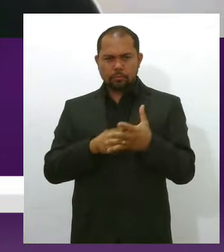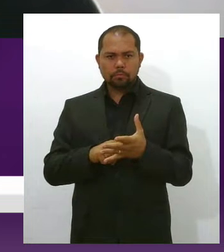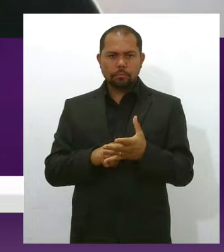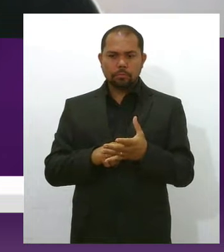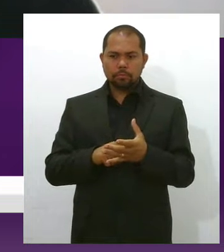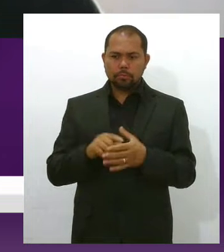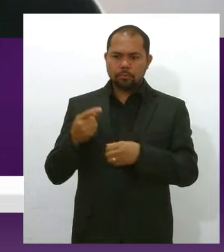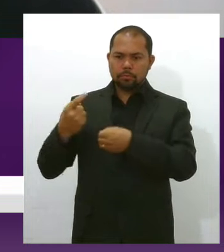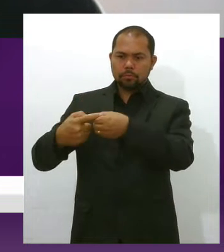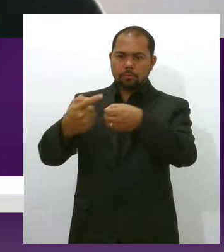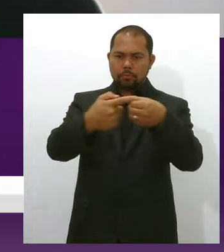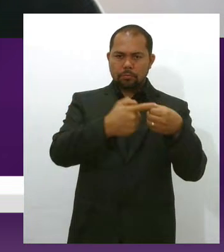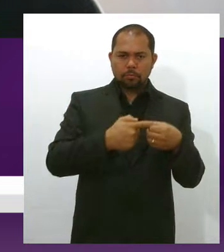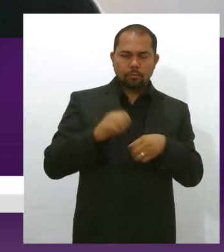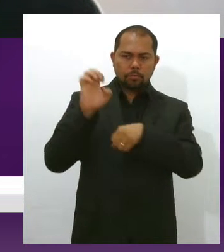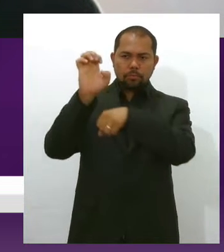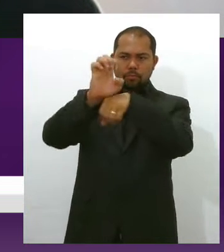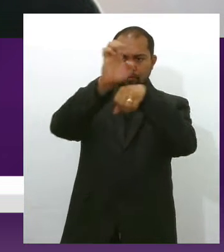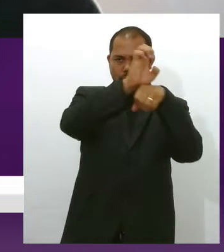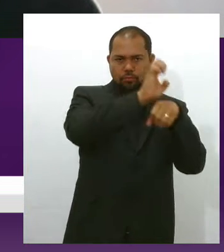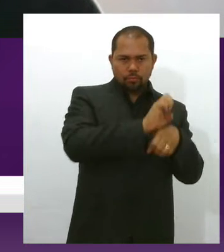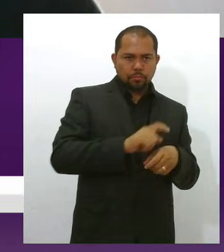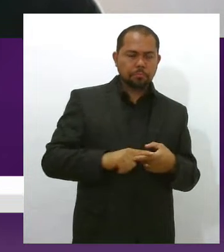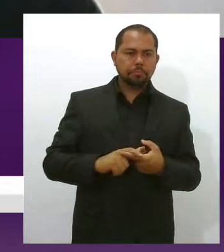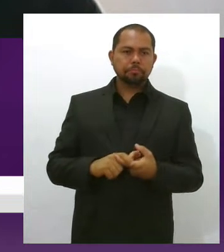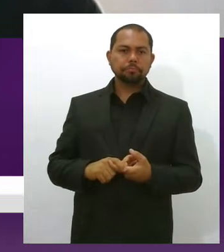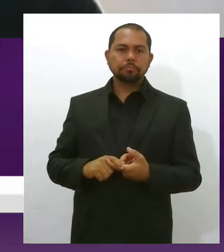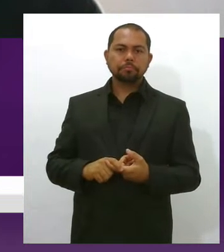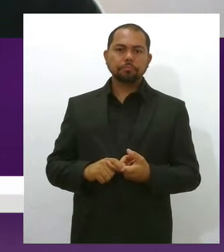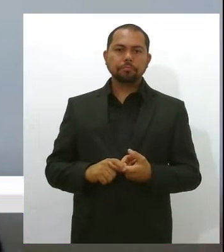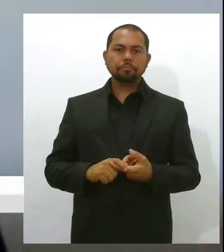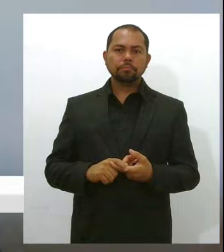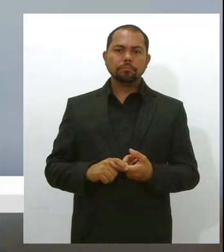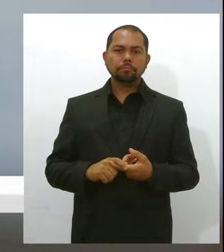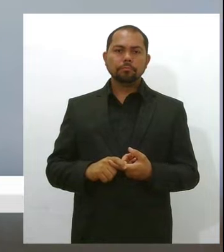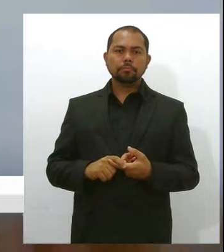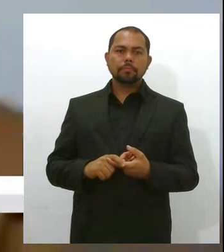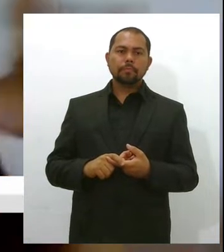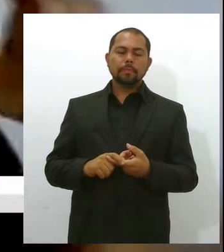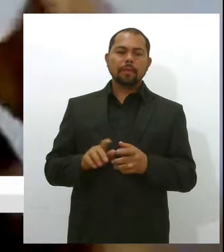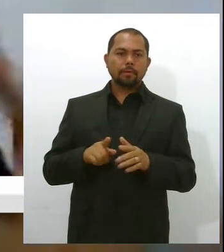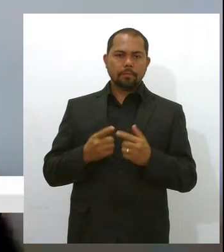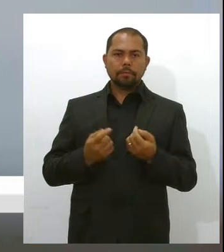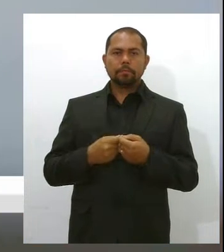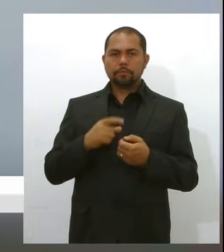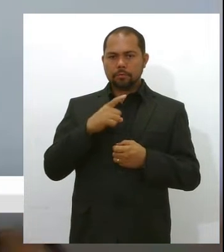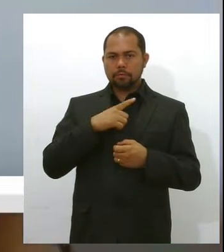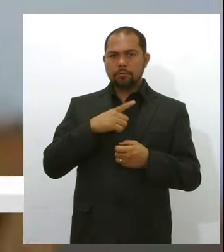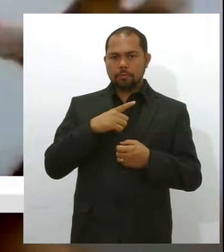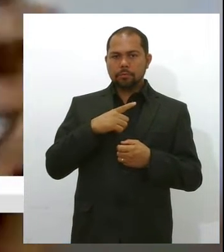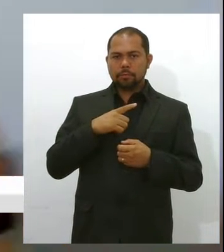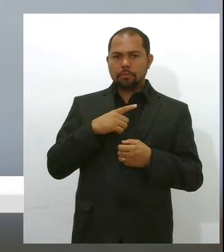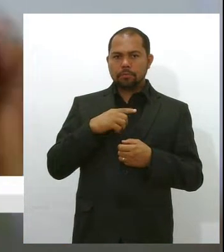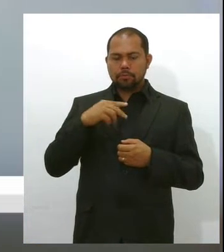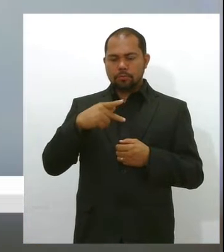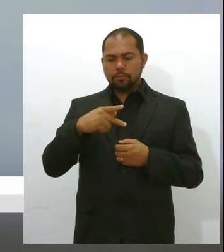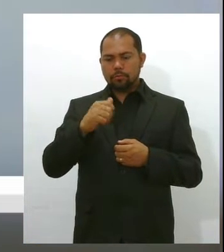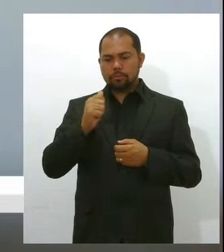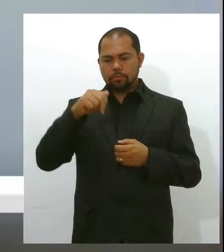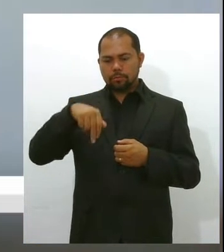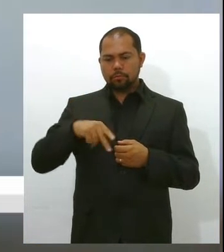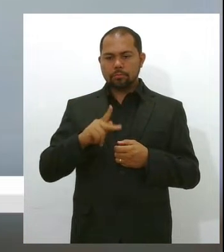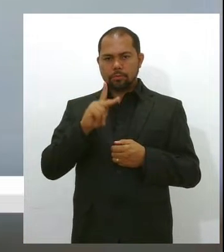locais diferentes. E a gente, apesar da gente ter esse fator do punk que une a gente, esse meio